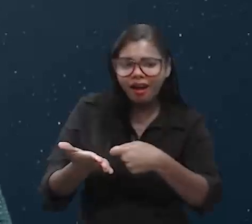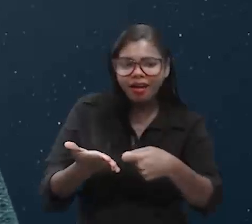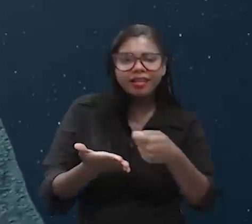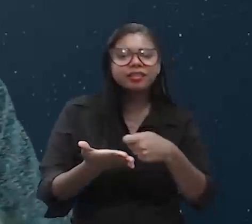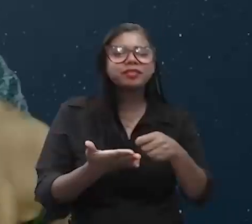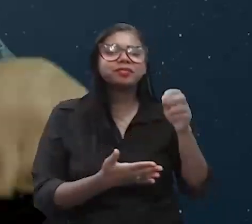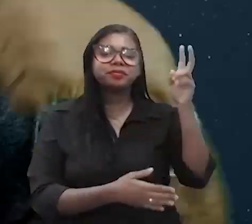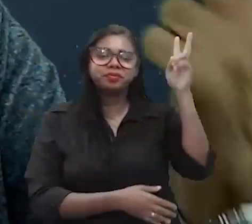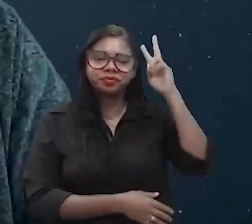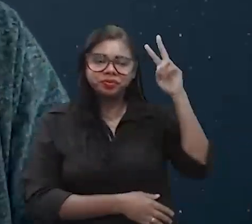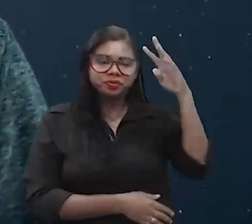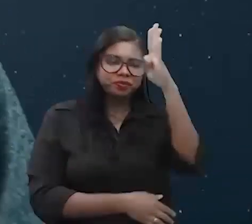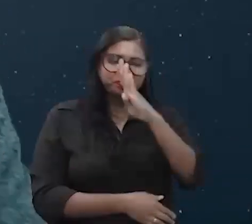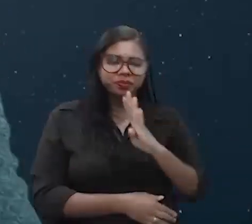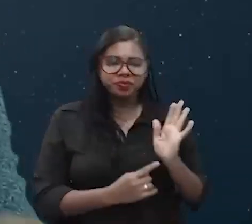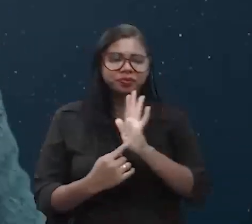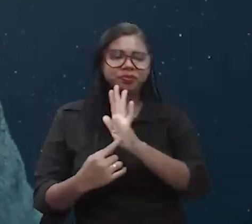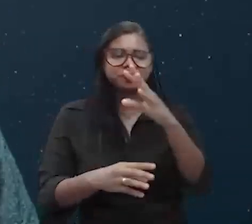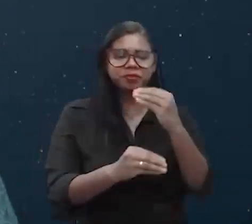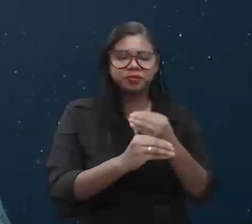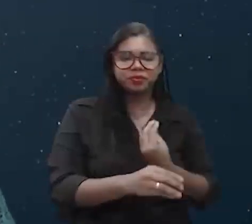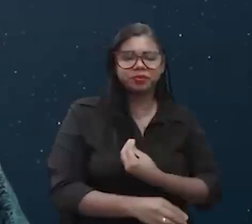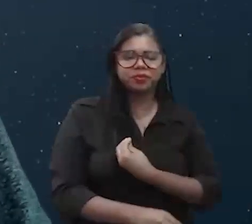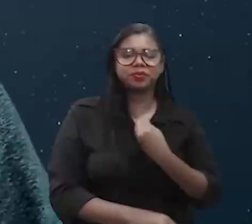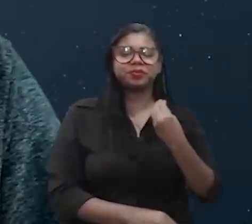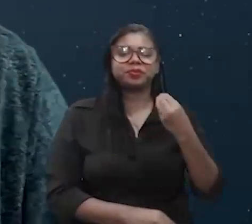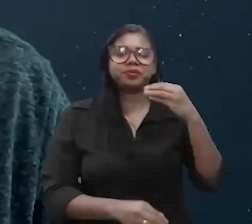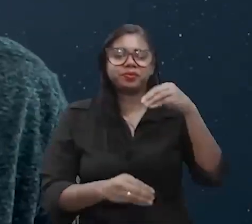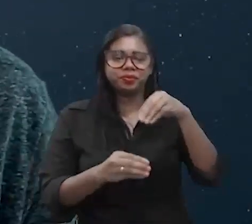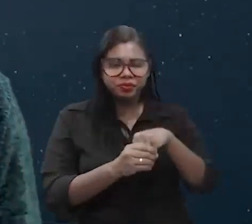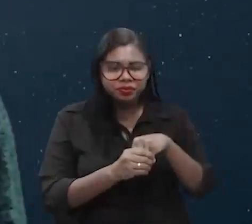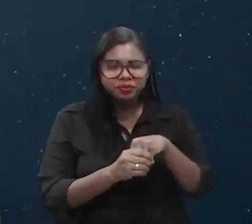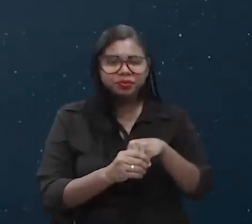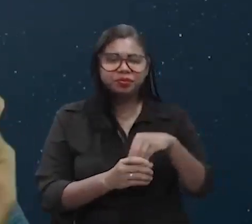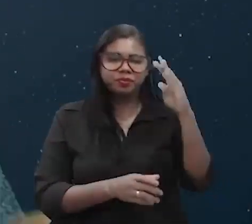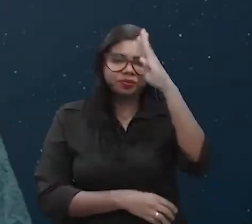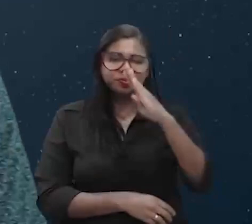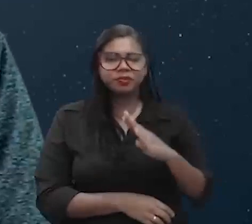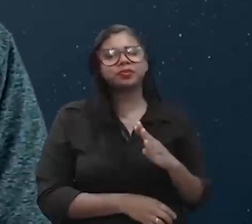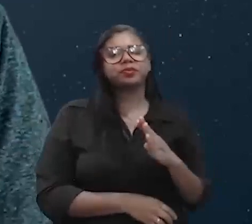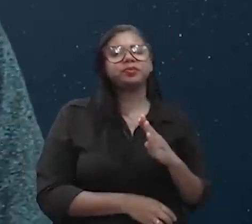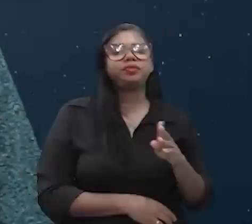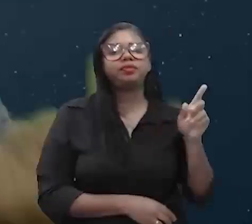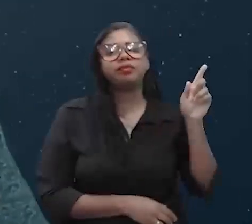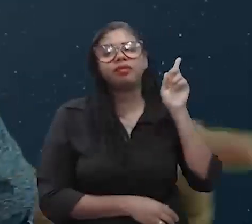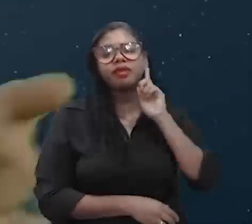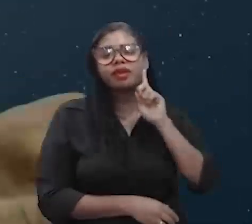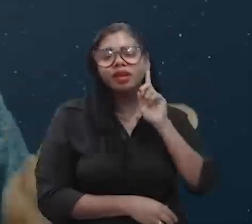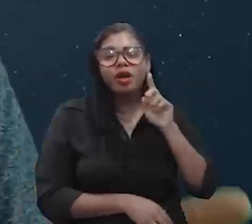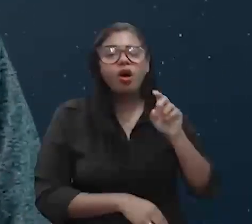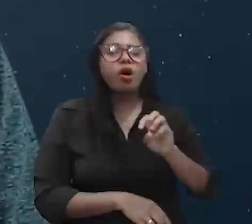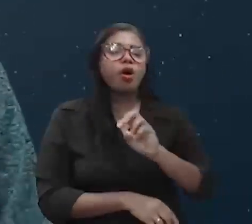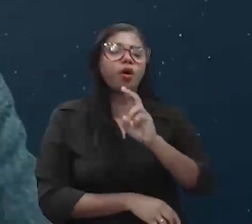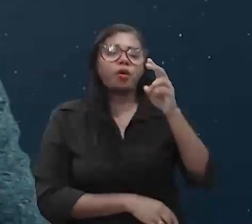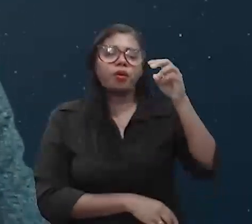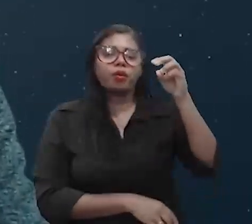O que é que se faz agora em Londres, em Berlim, em Lisboa, em Madrid? Vamos copiar o que é que